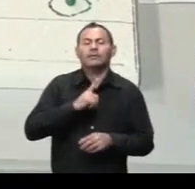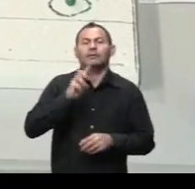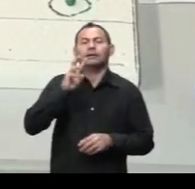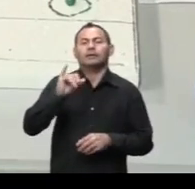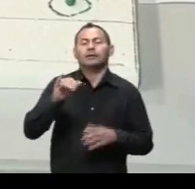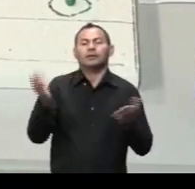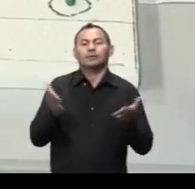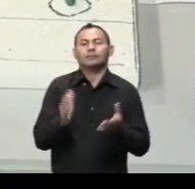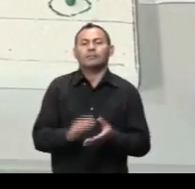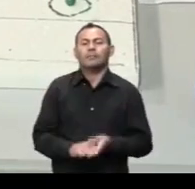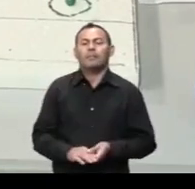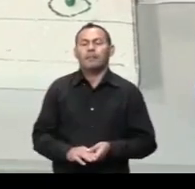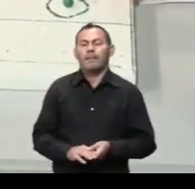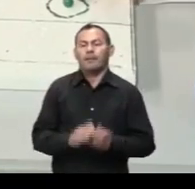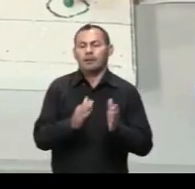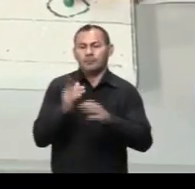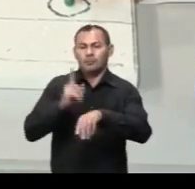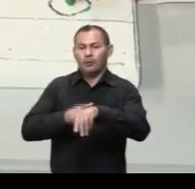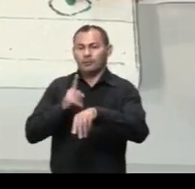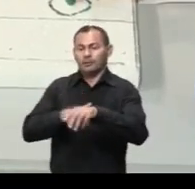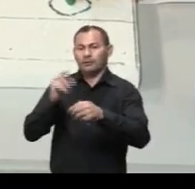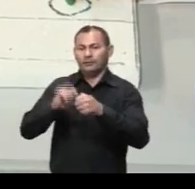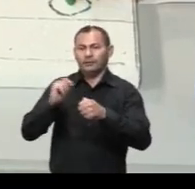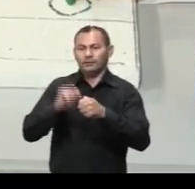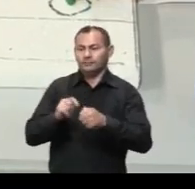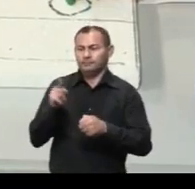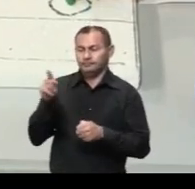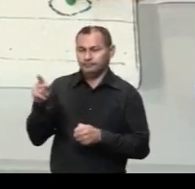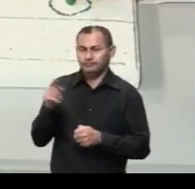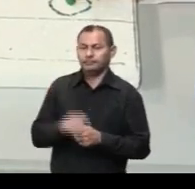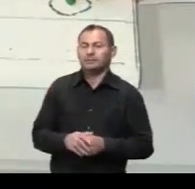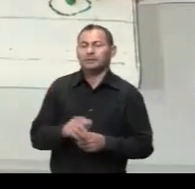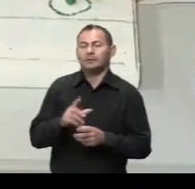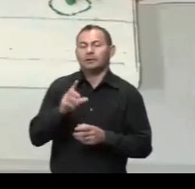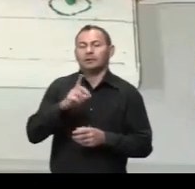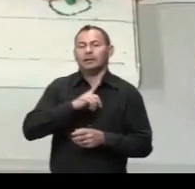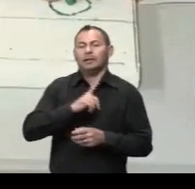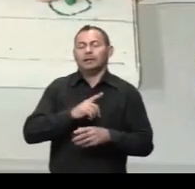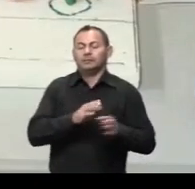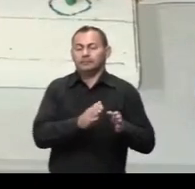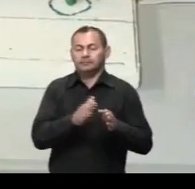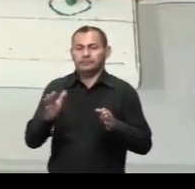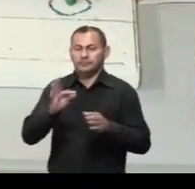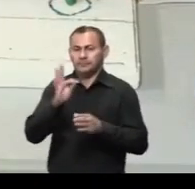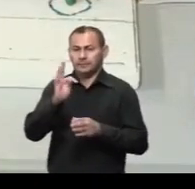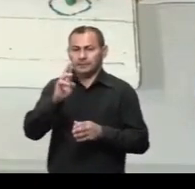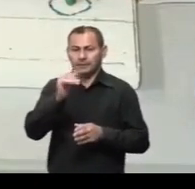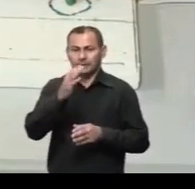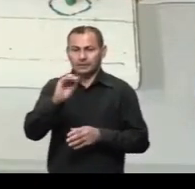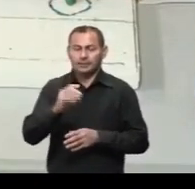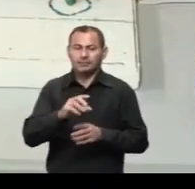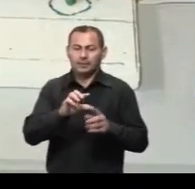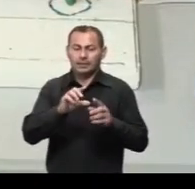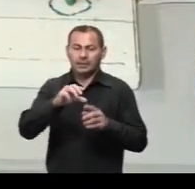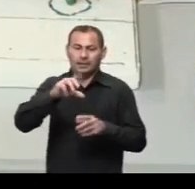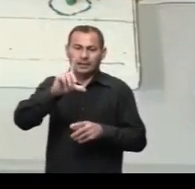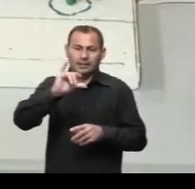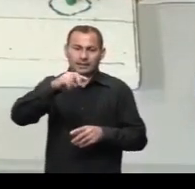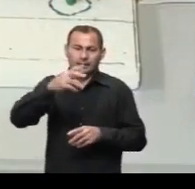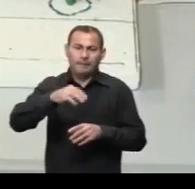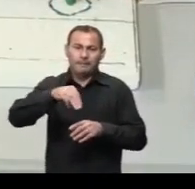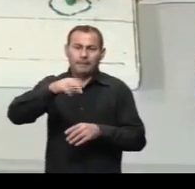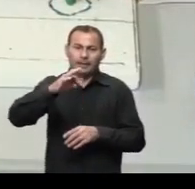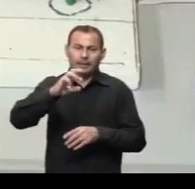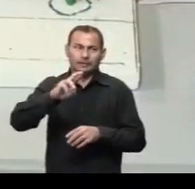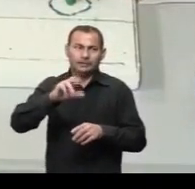aqui? A partir do momento que eu fiz isso daqui, eu vou ter que traçar uma linha mestre. Por